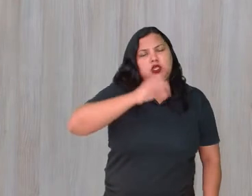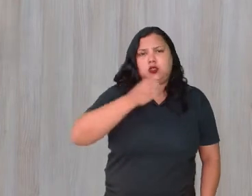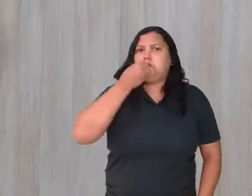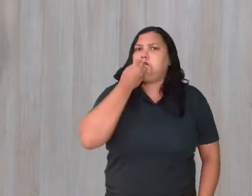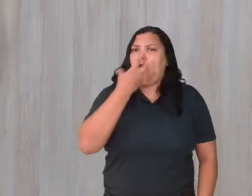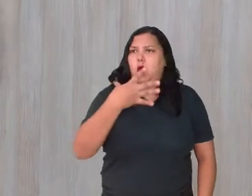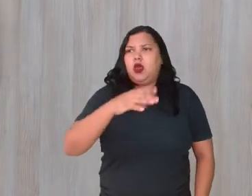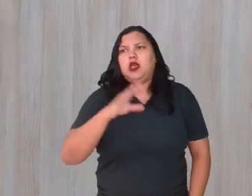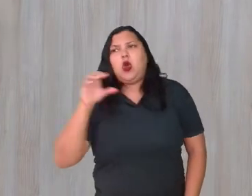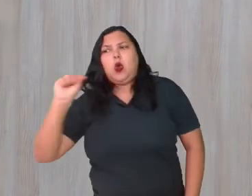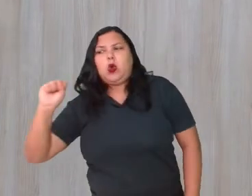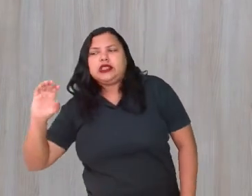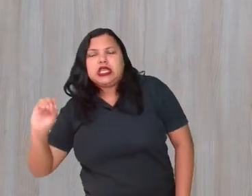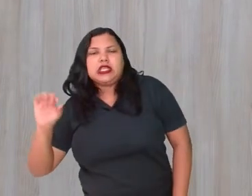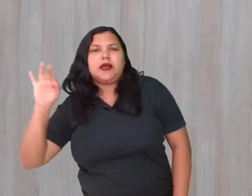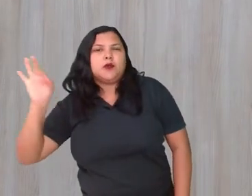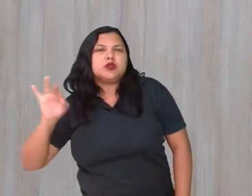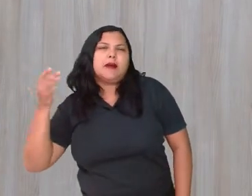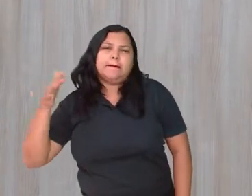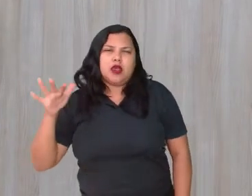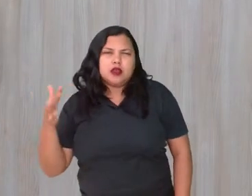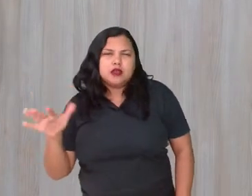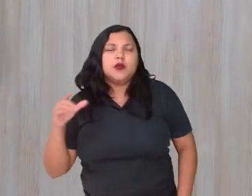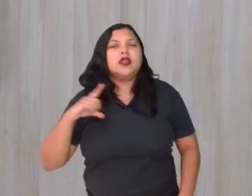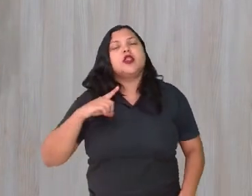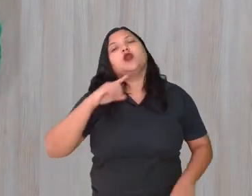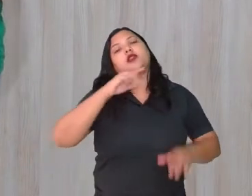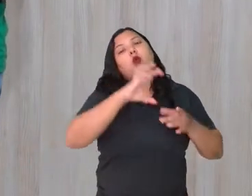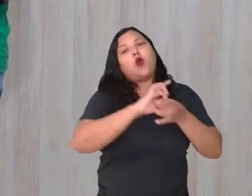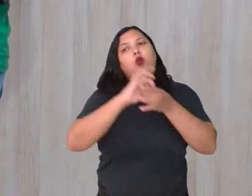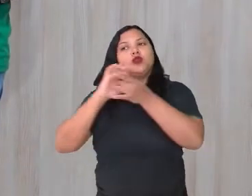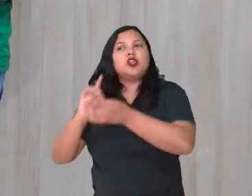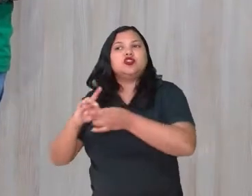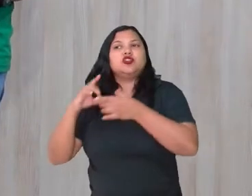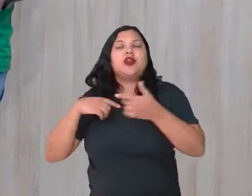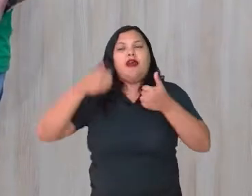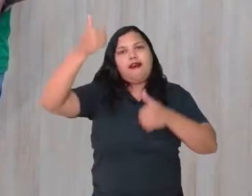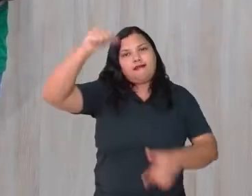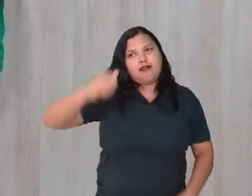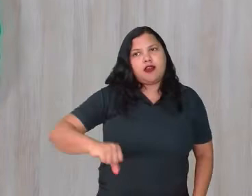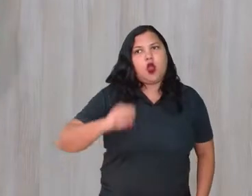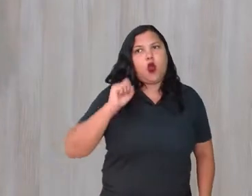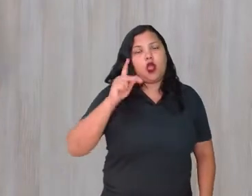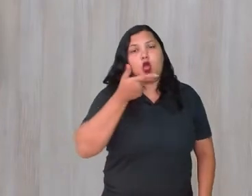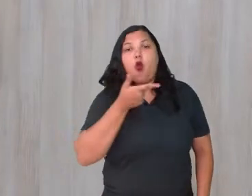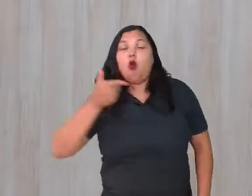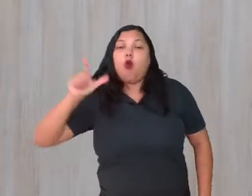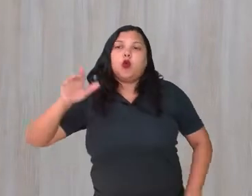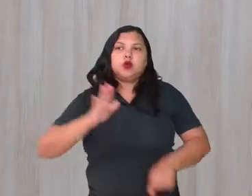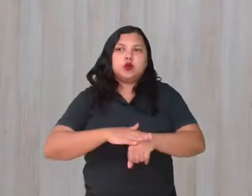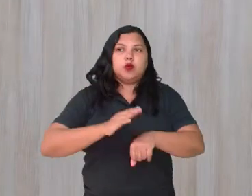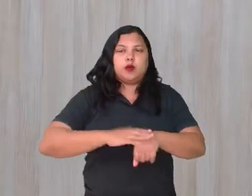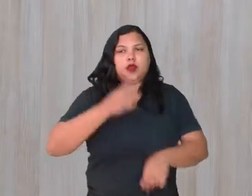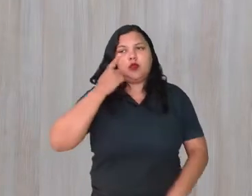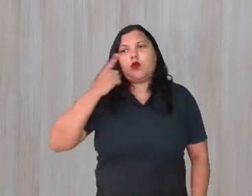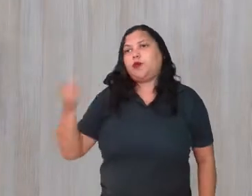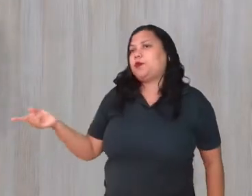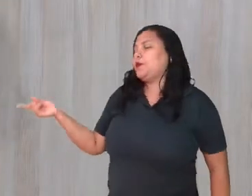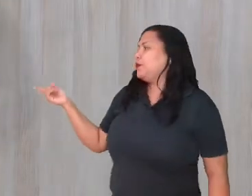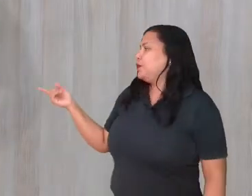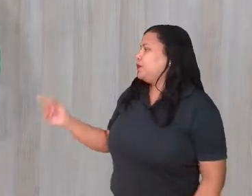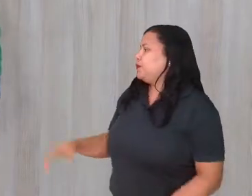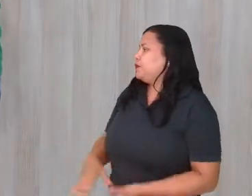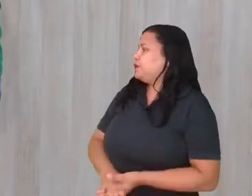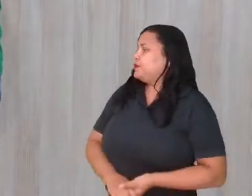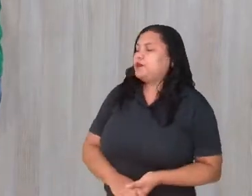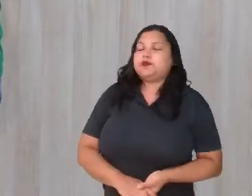todas elas têm um contexto muito grande a ser avaliado, tá bom? Então, Uma outra situação que aparece muito a questão